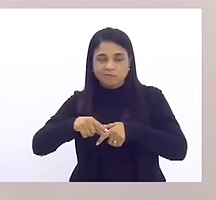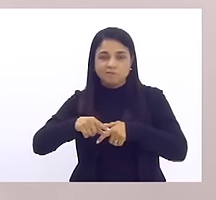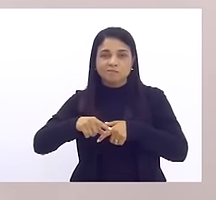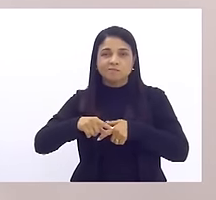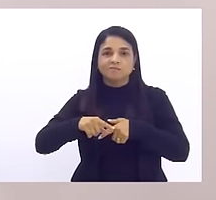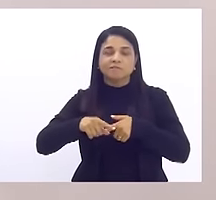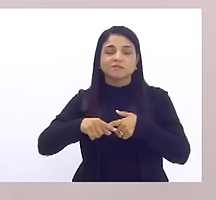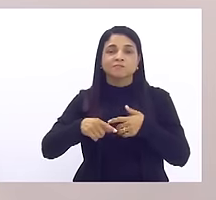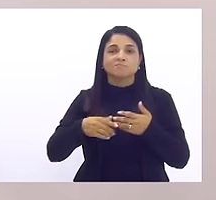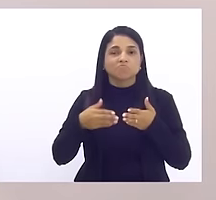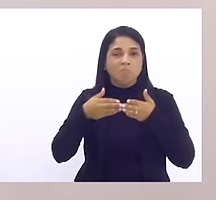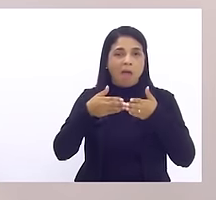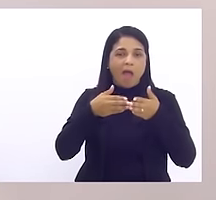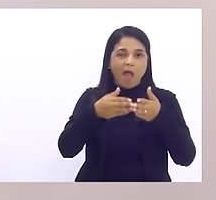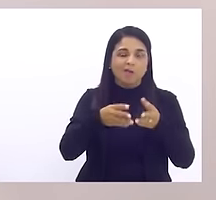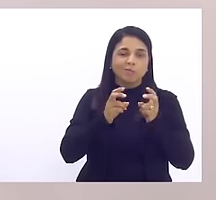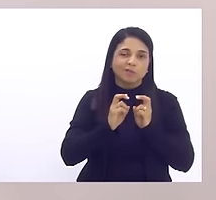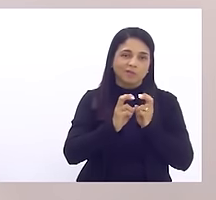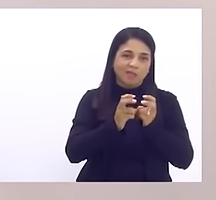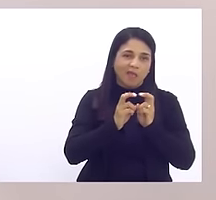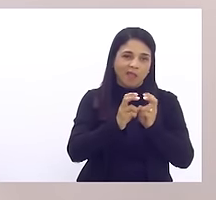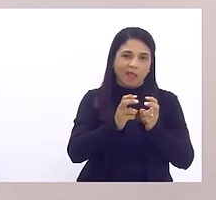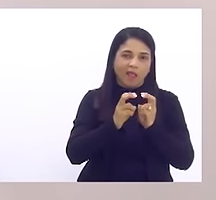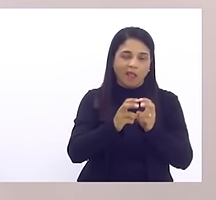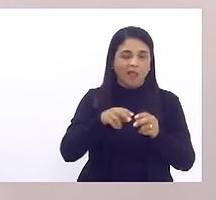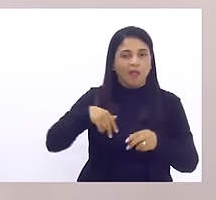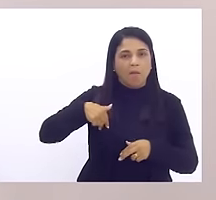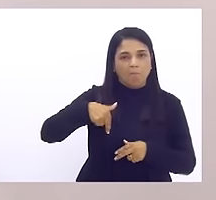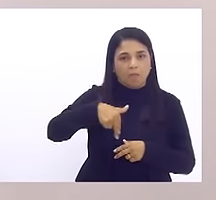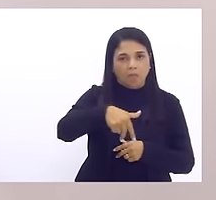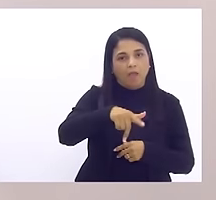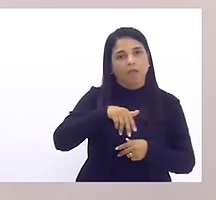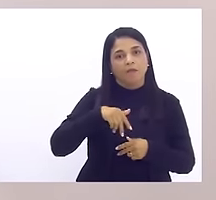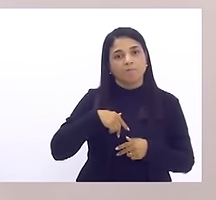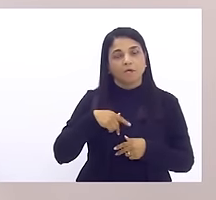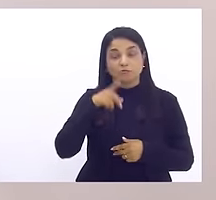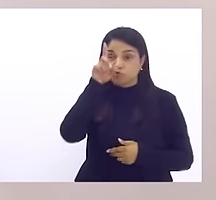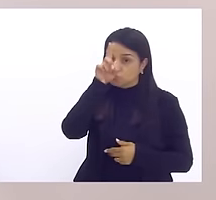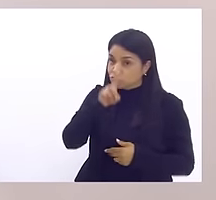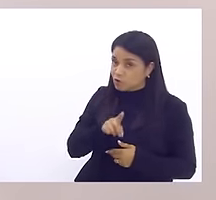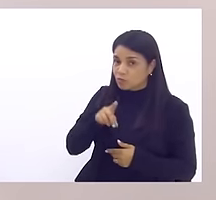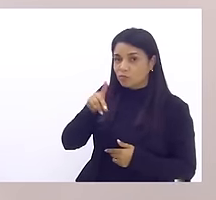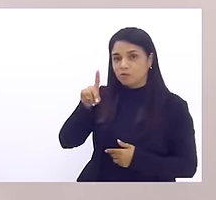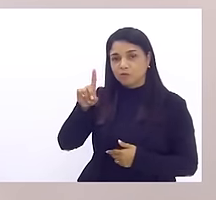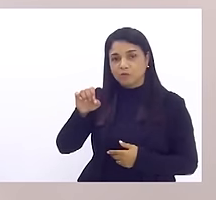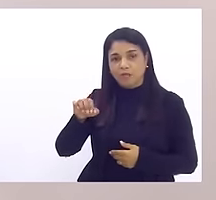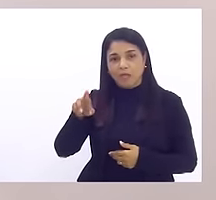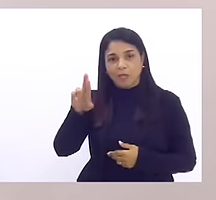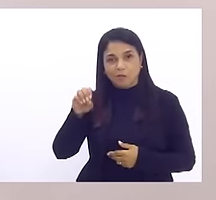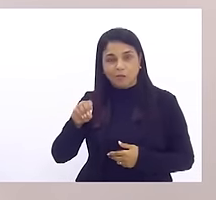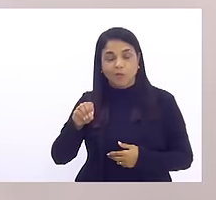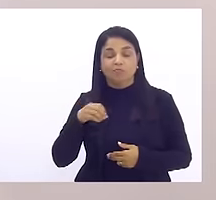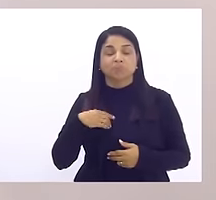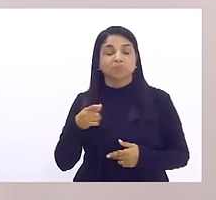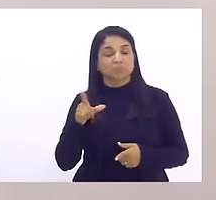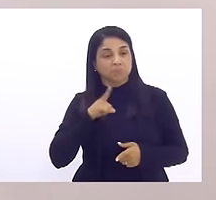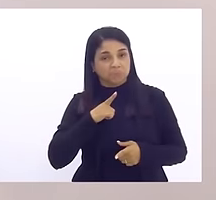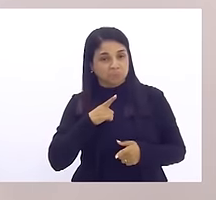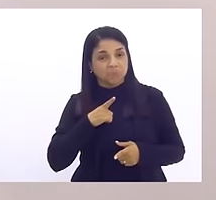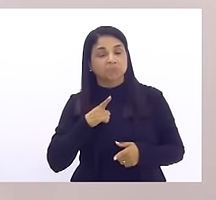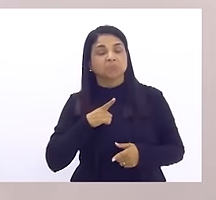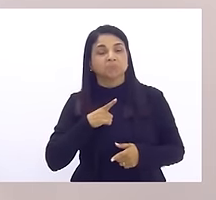andar de barca de metrô a pé mas o diretor do Detro tem A mordomia de carro oficial